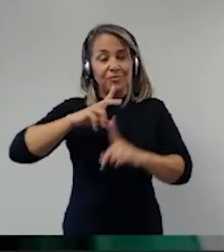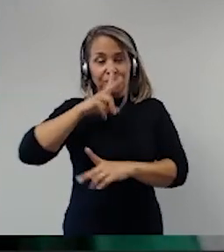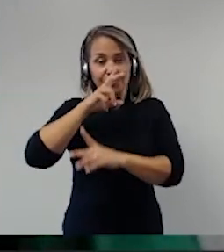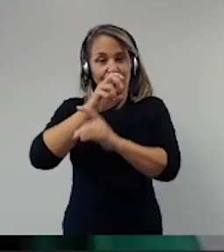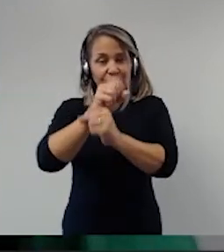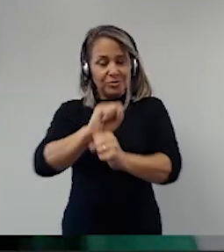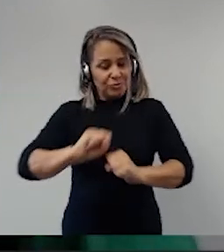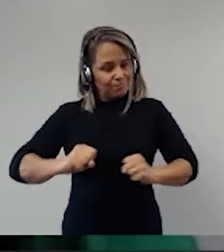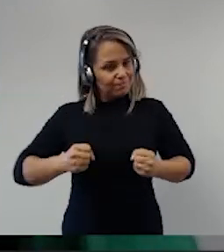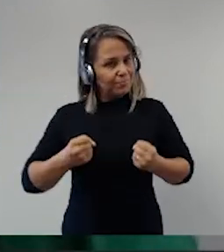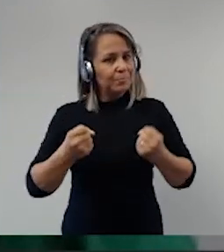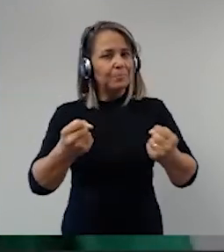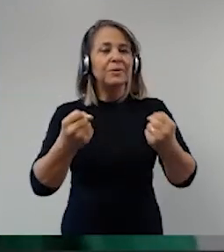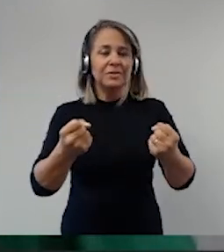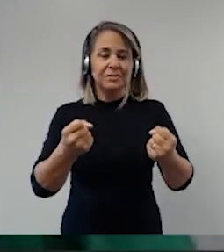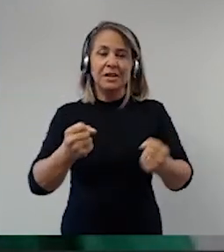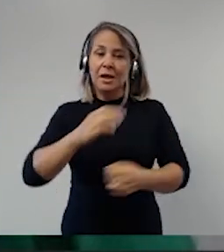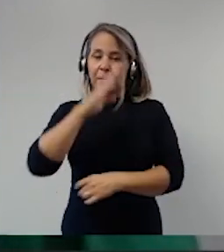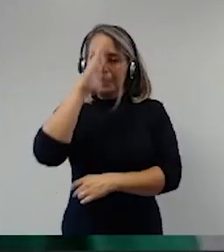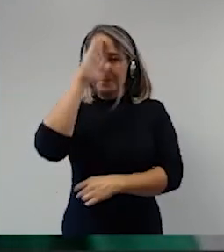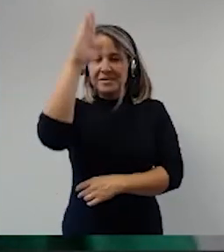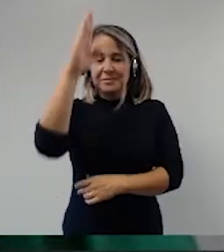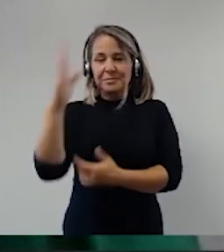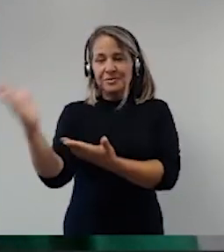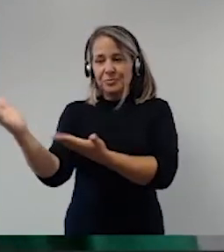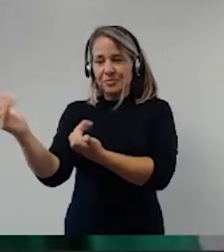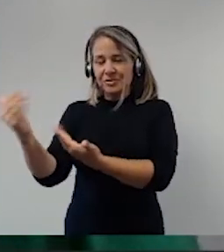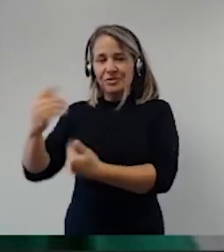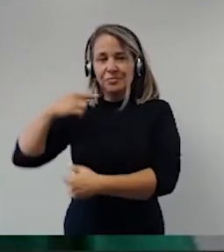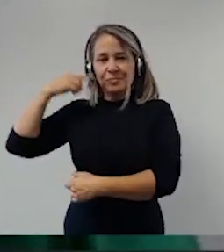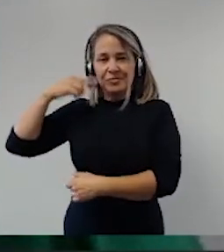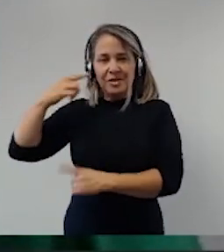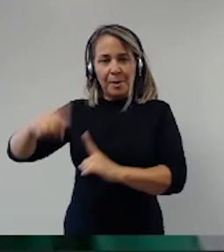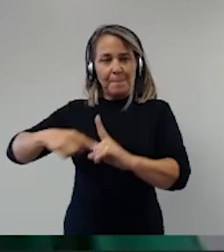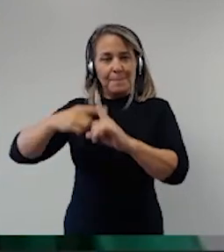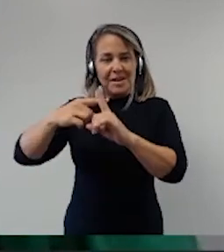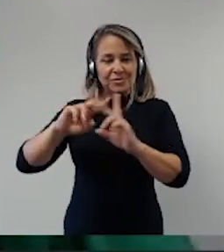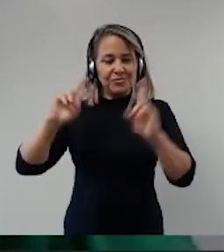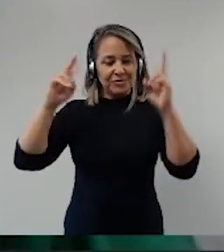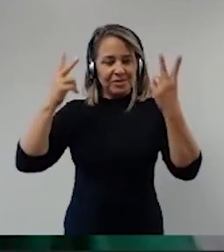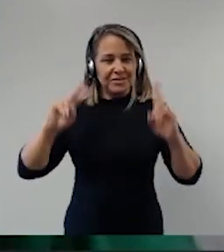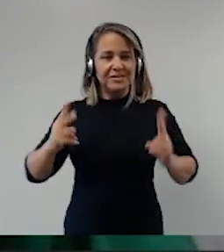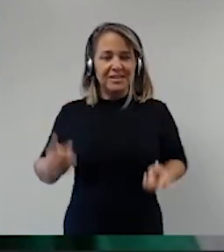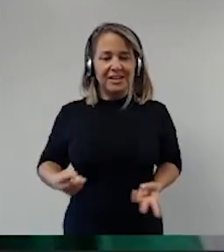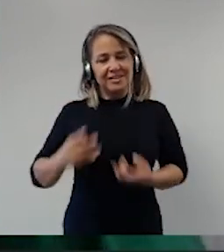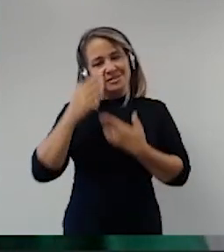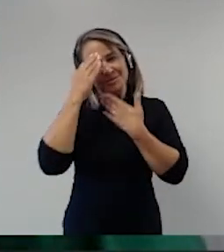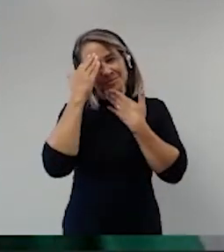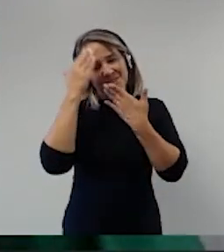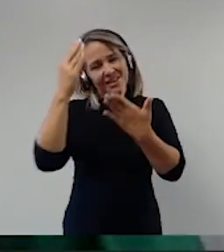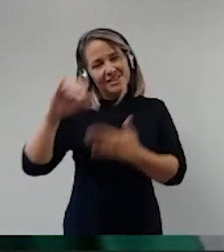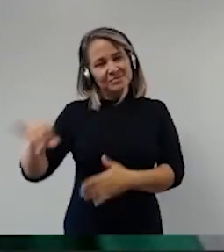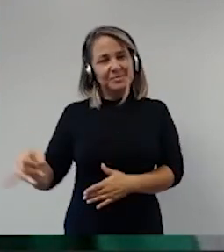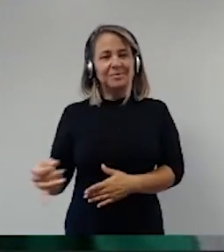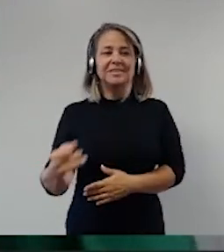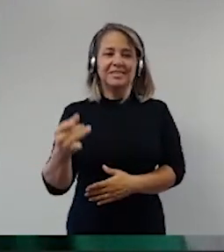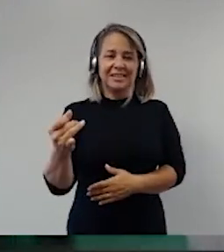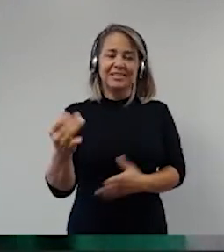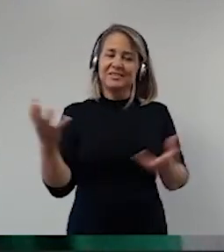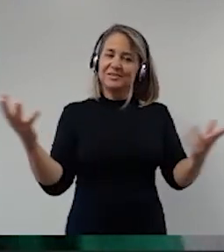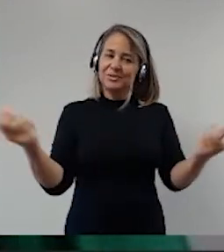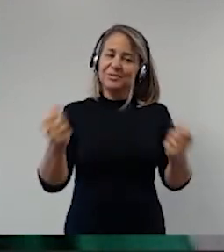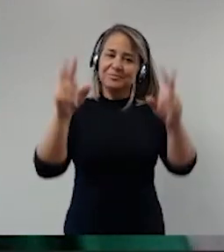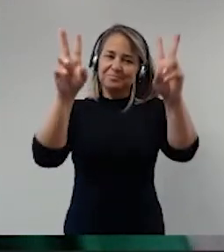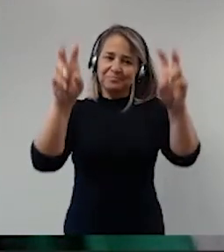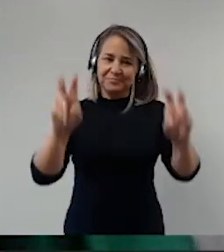fortalecida e, principalmente, uma jovem advocacia cada vez mais valorizada. Vinícius, muito obrigado. Obrigada a todos no painel